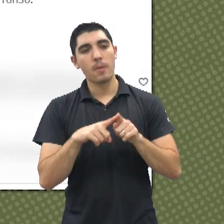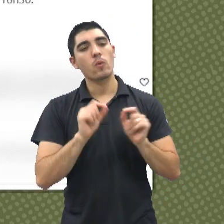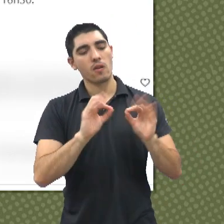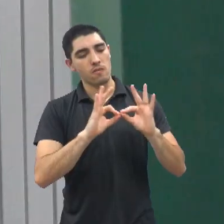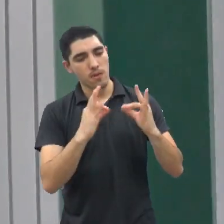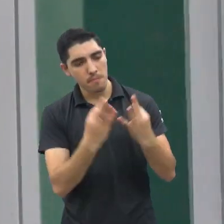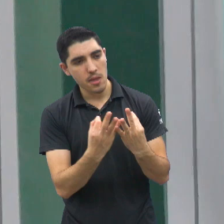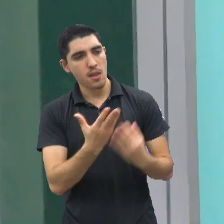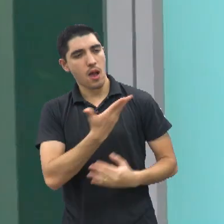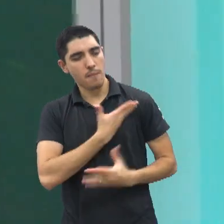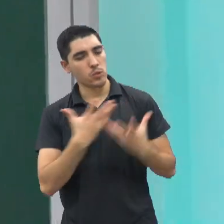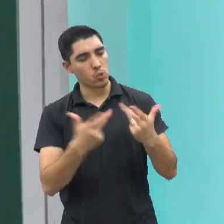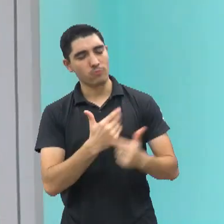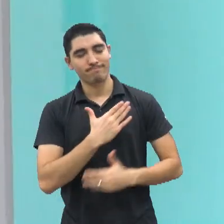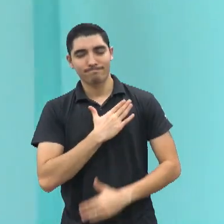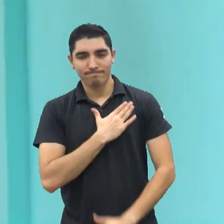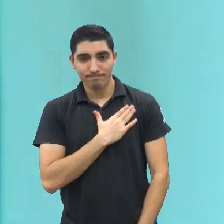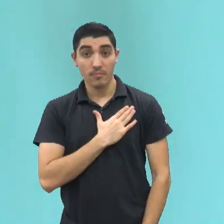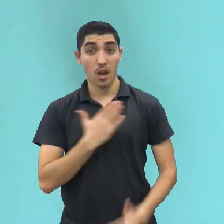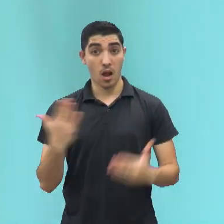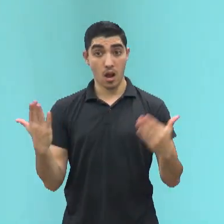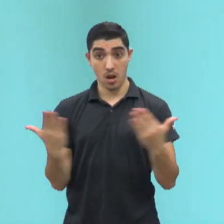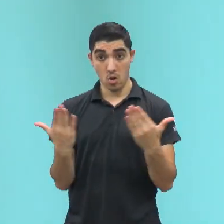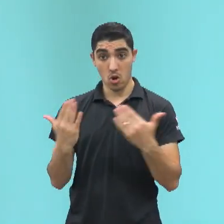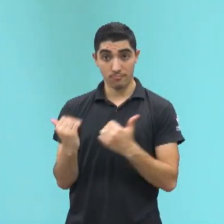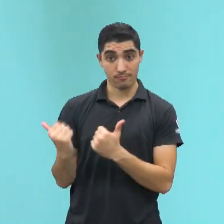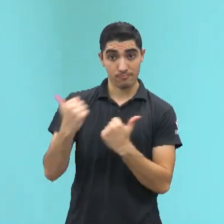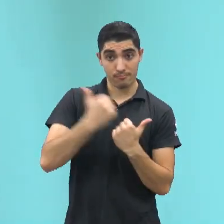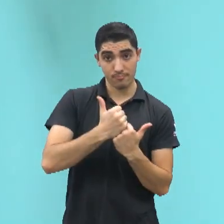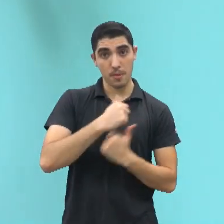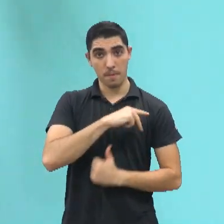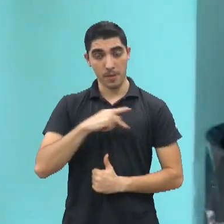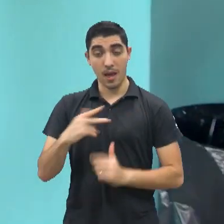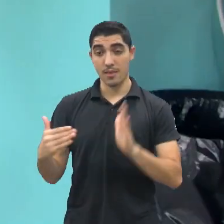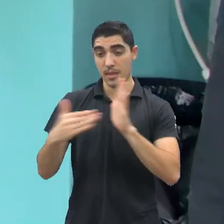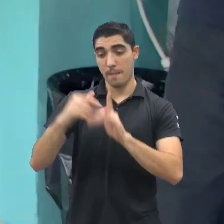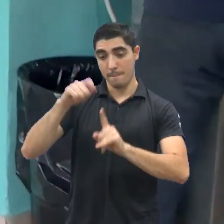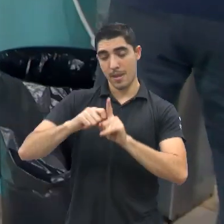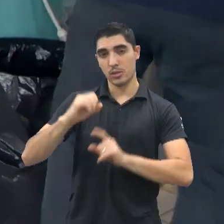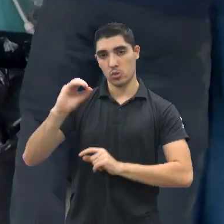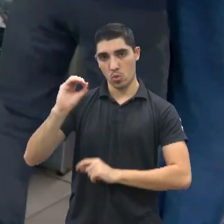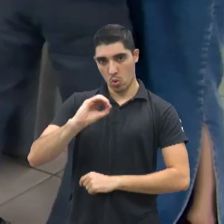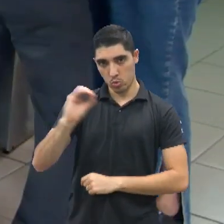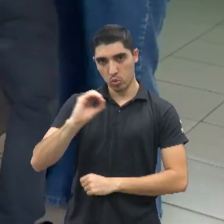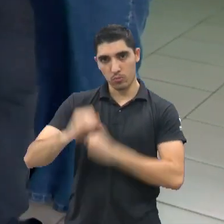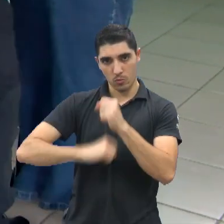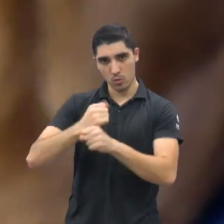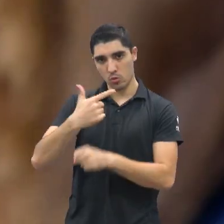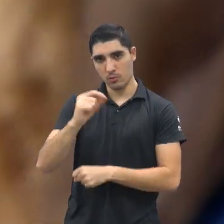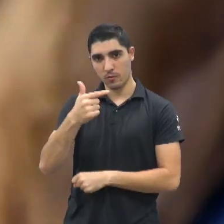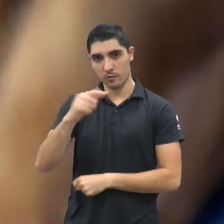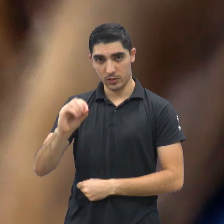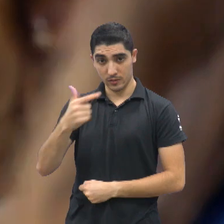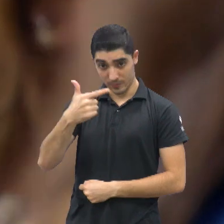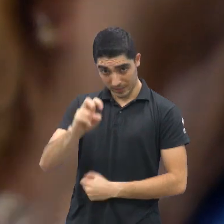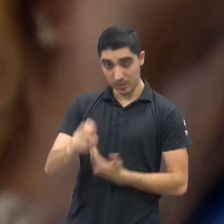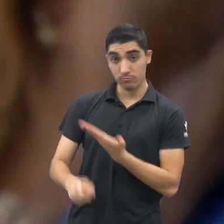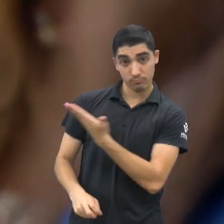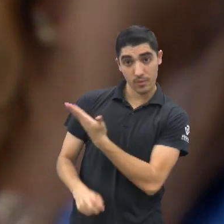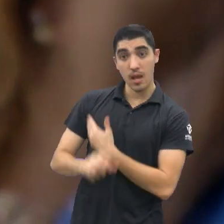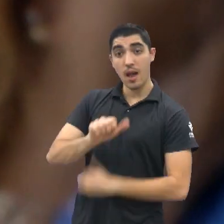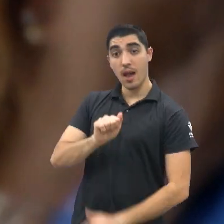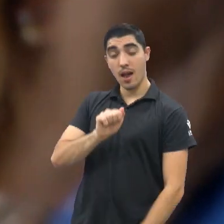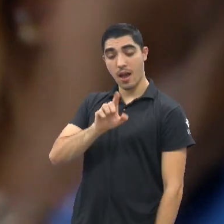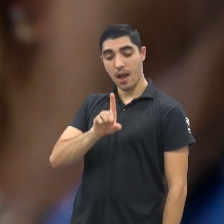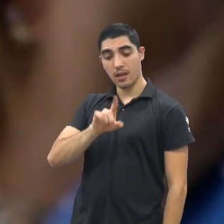familiares quem assume a presidência do clube até outubro de 2025 é Adilson José da Silva que já foi presidente